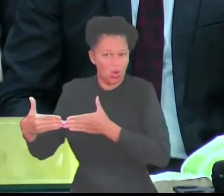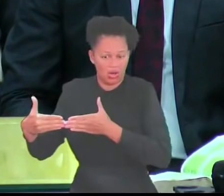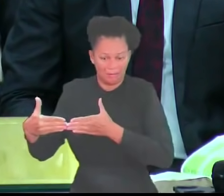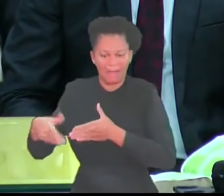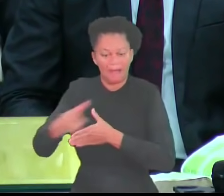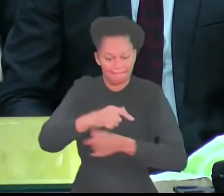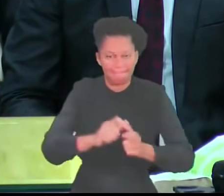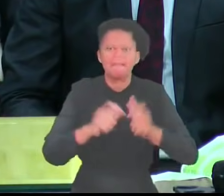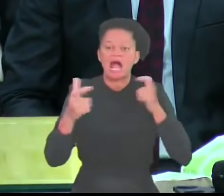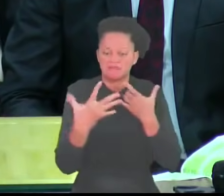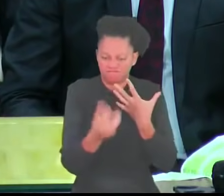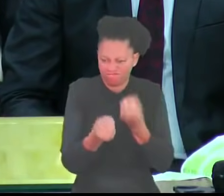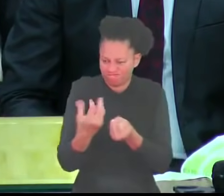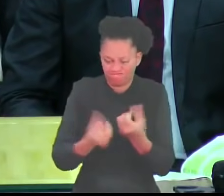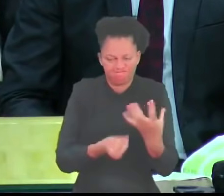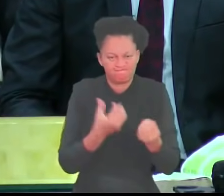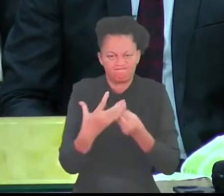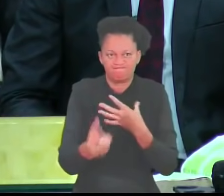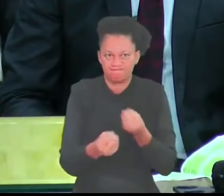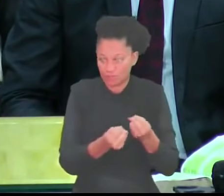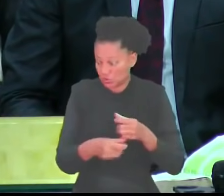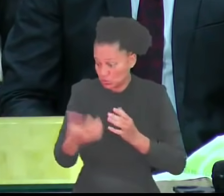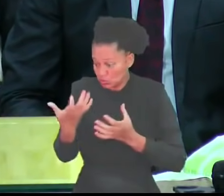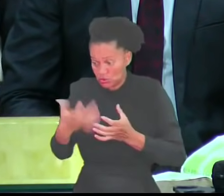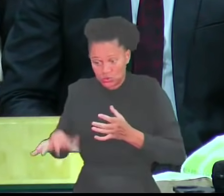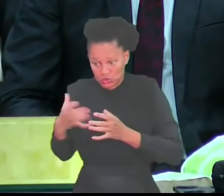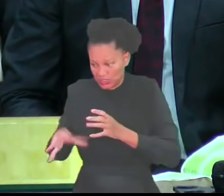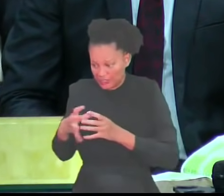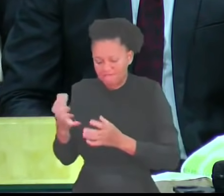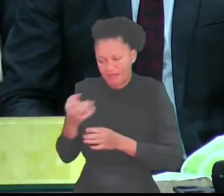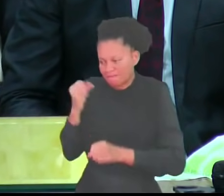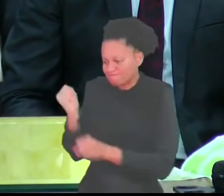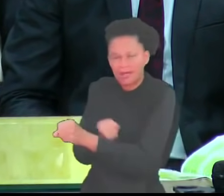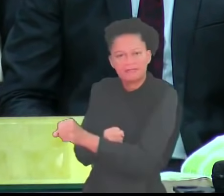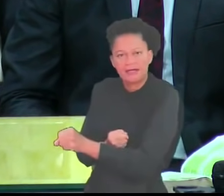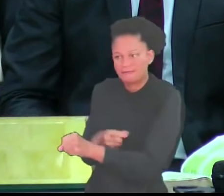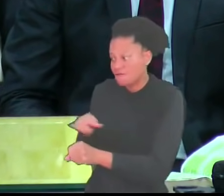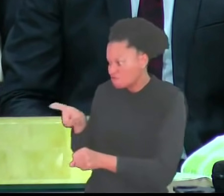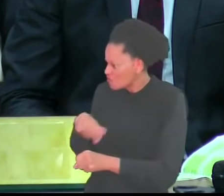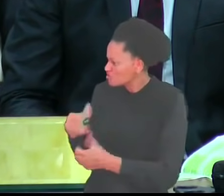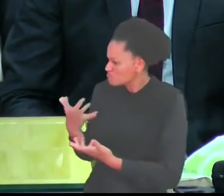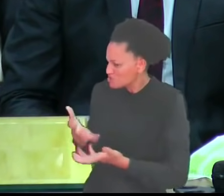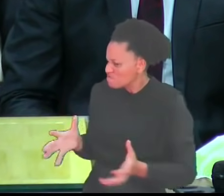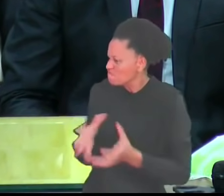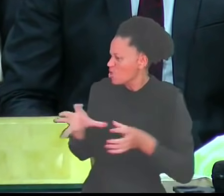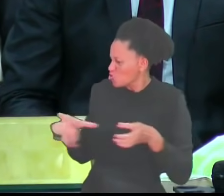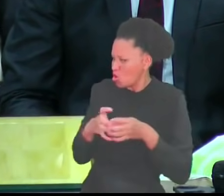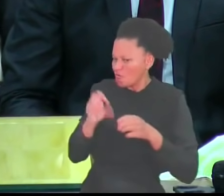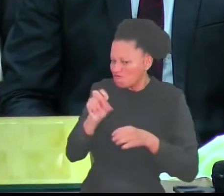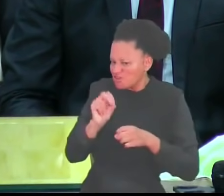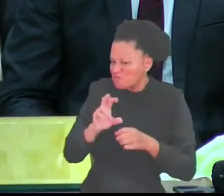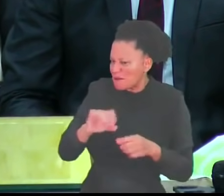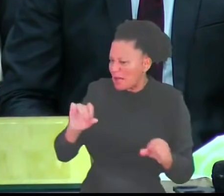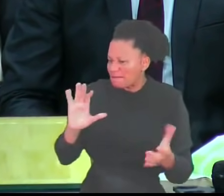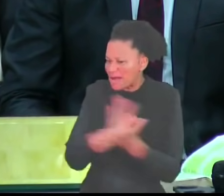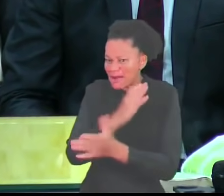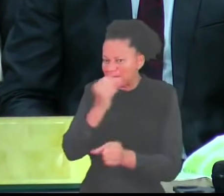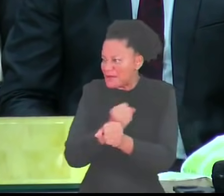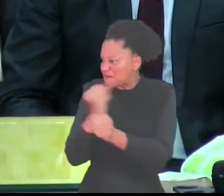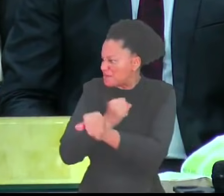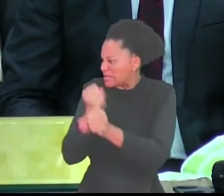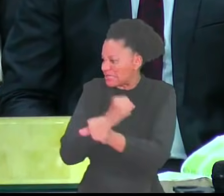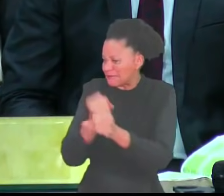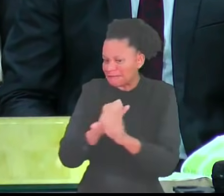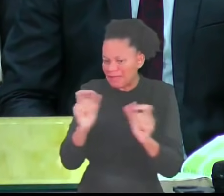não contribuíram estão para morrer, querem matá-los. Aleluia. E quando a gente vê